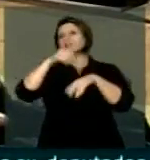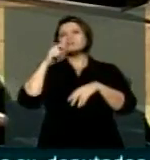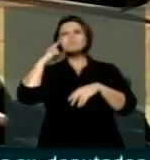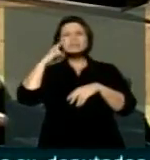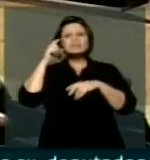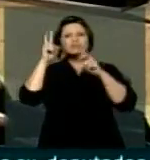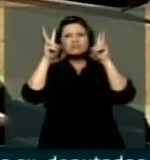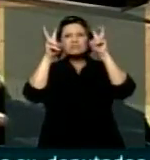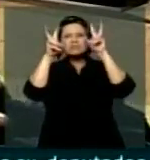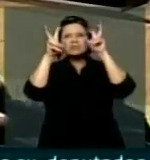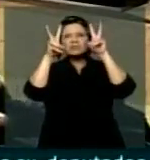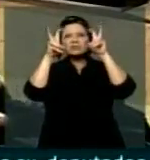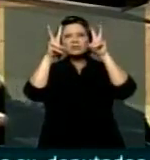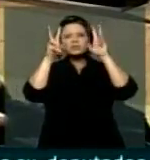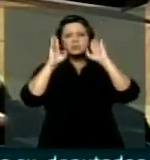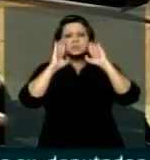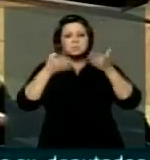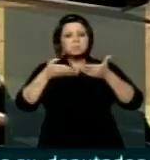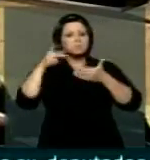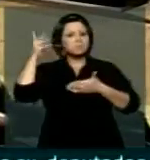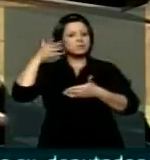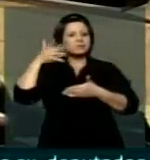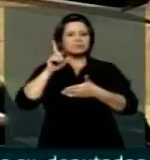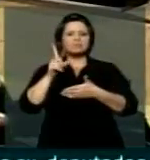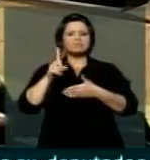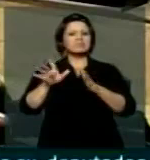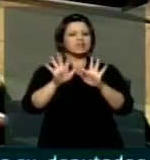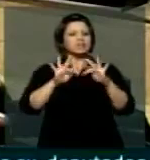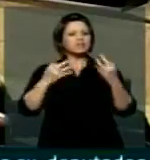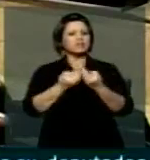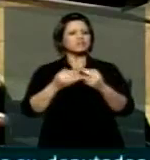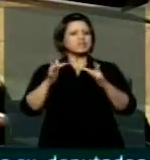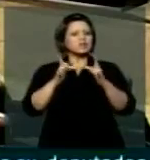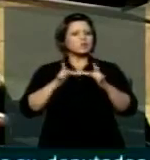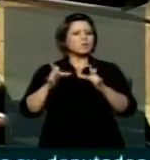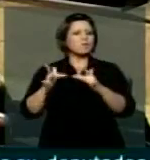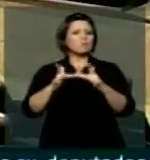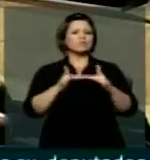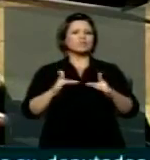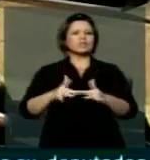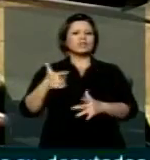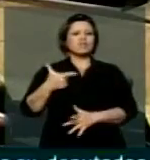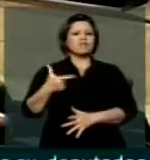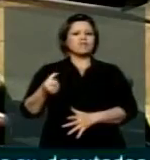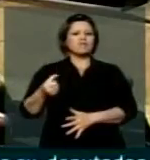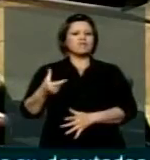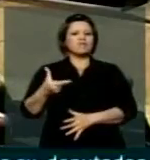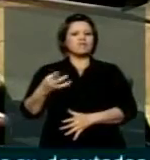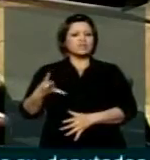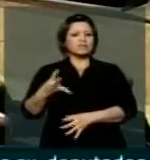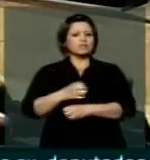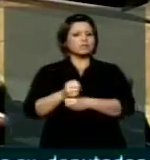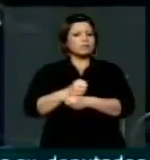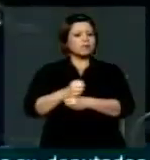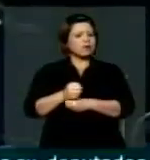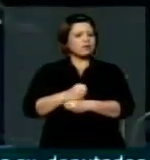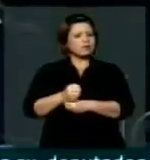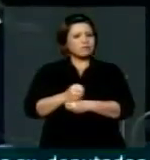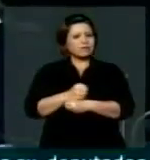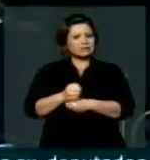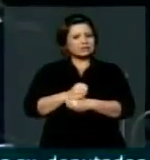mas também nas relações familiares, Renata. Pois foram 24 anos de construção,